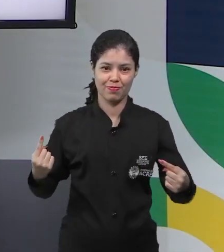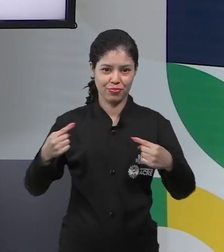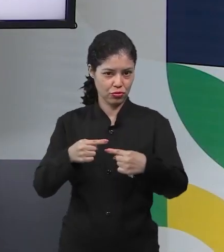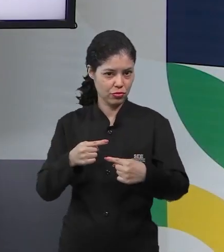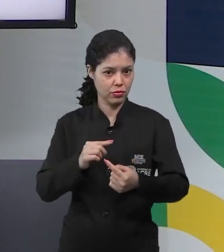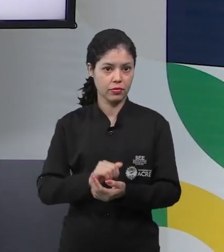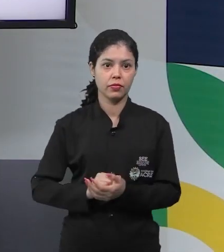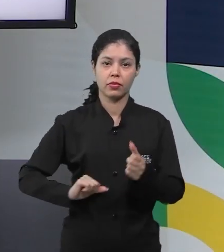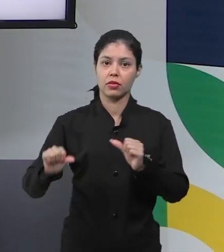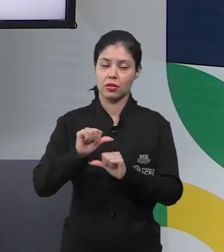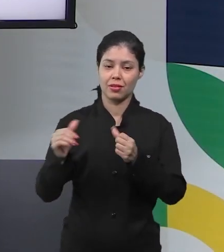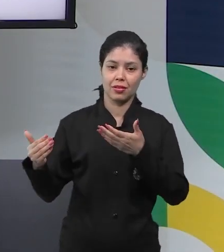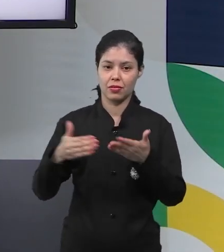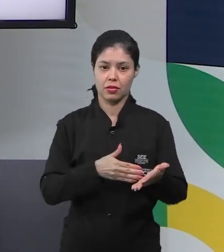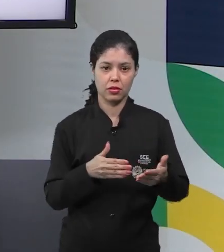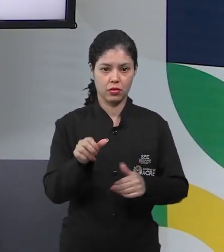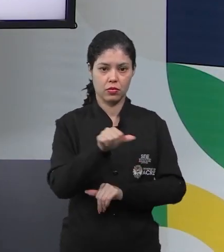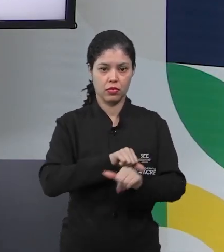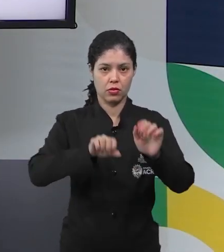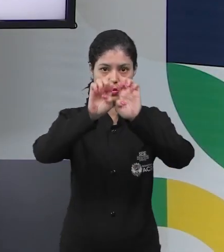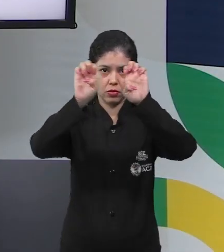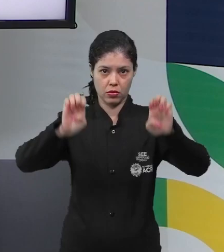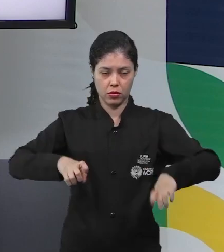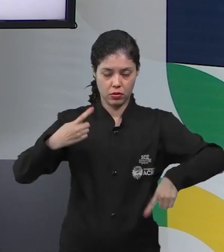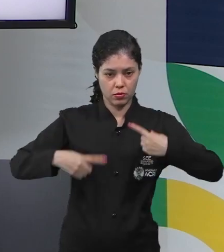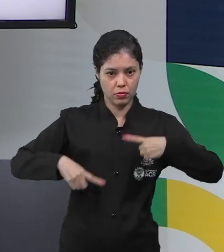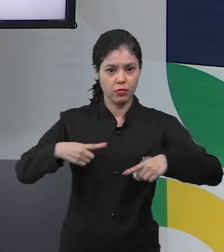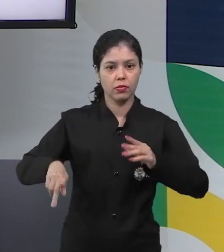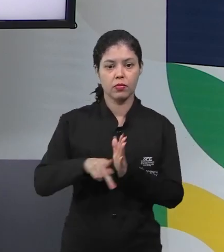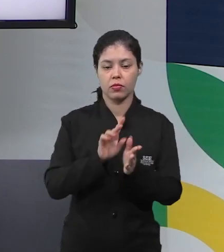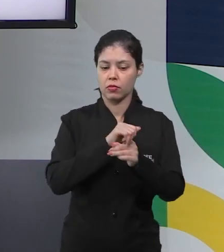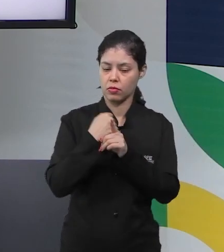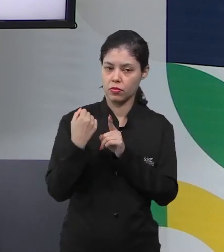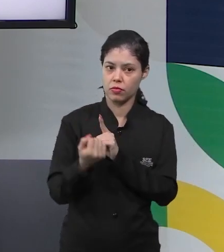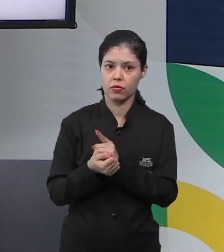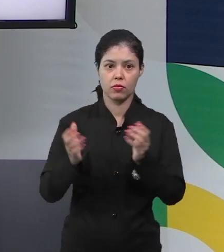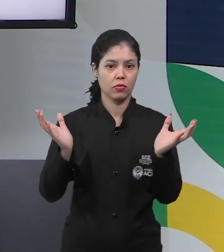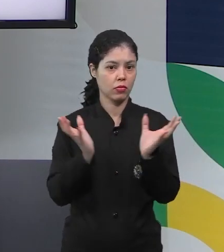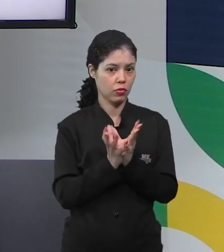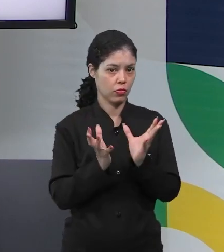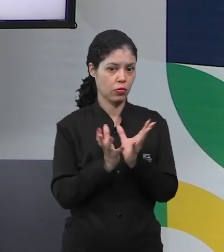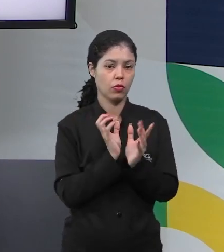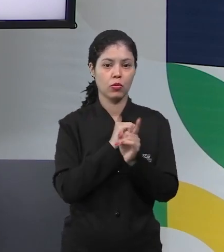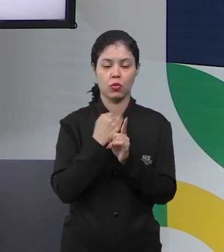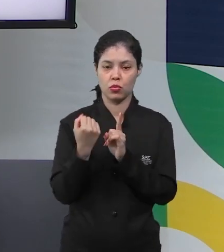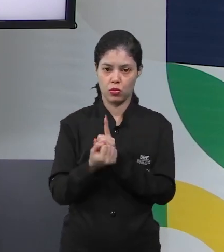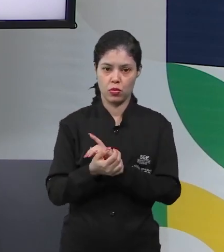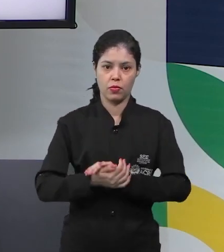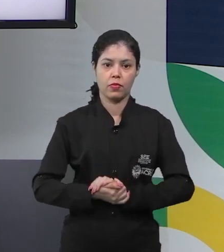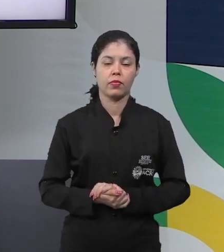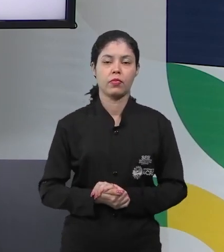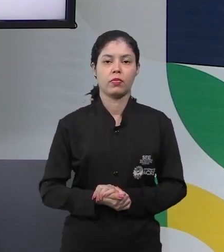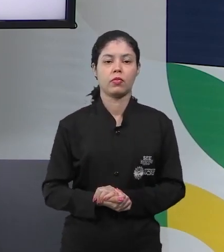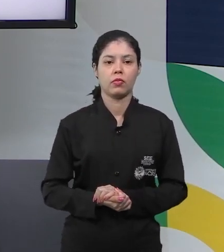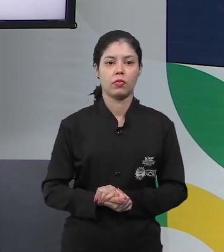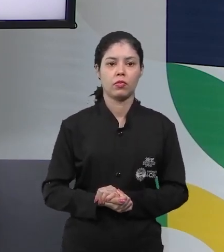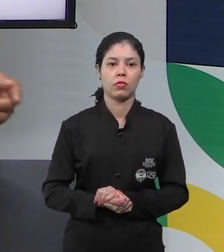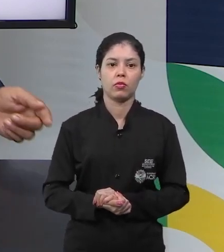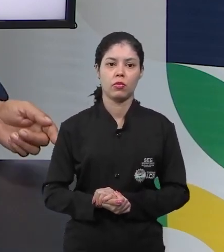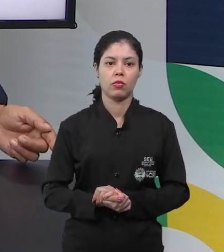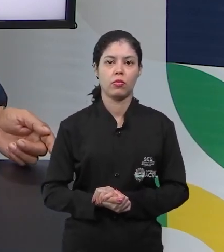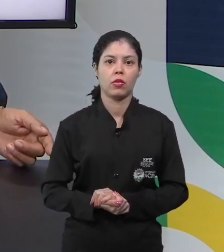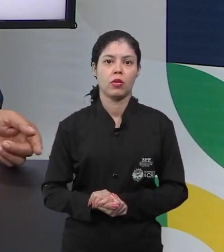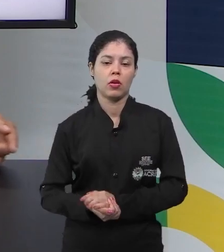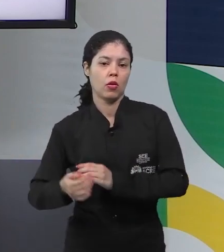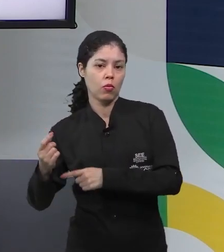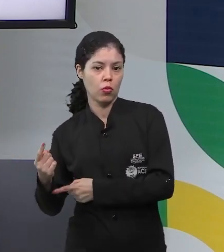e mudando toda a estrutura política e social de um grupo social, de uma sociedade, que uma